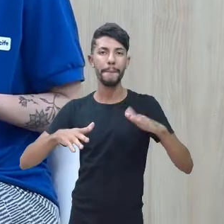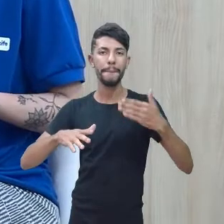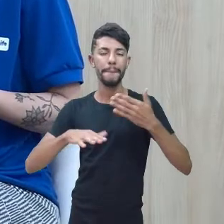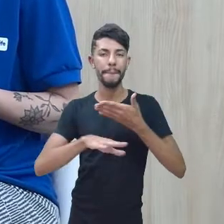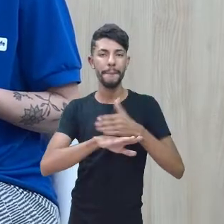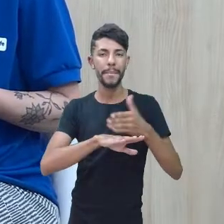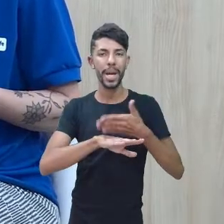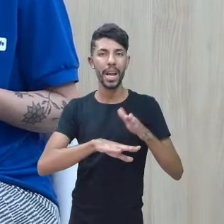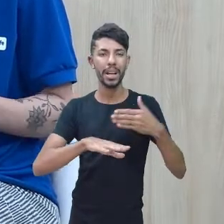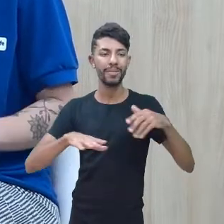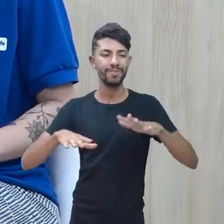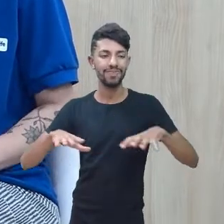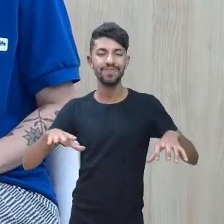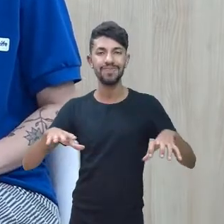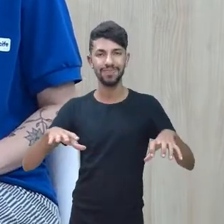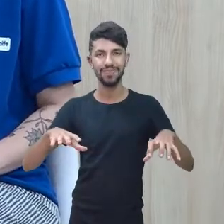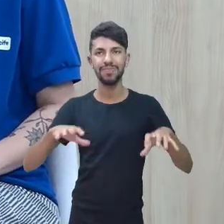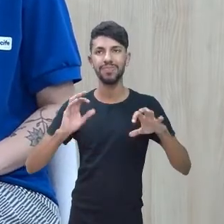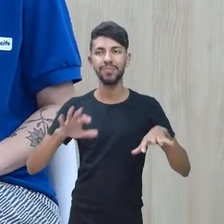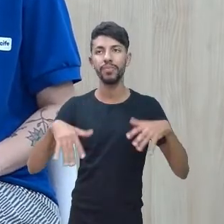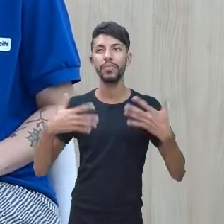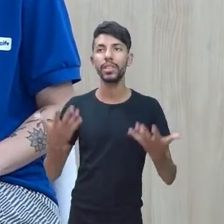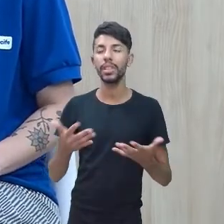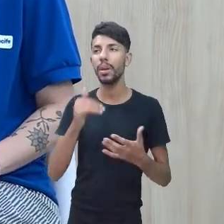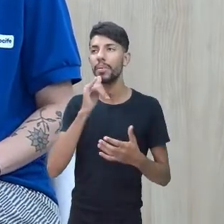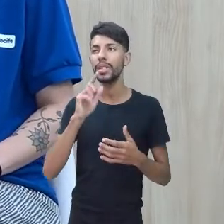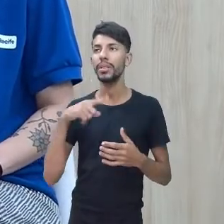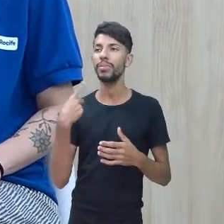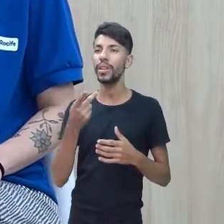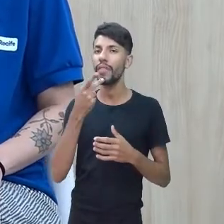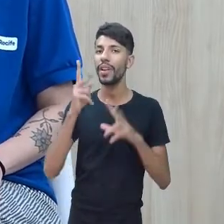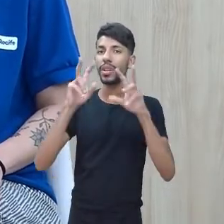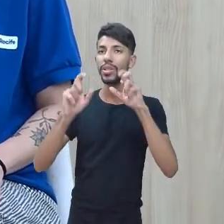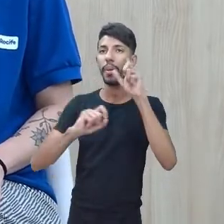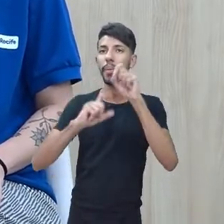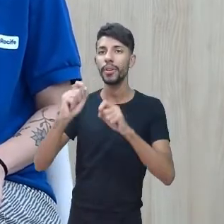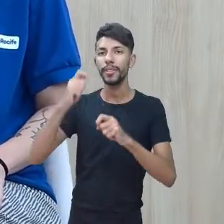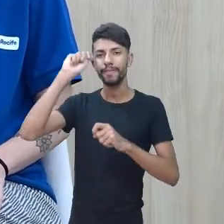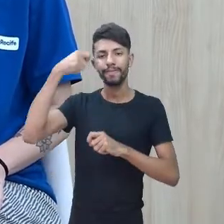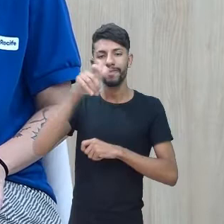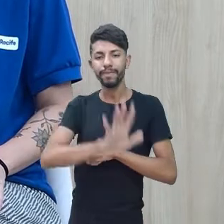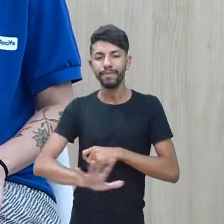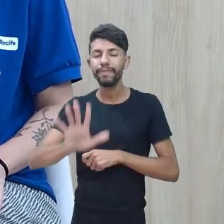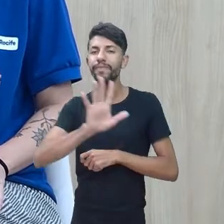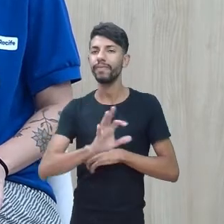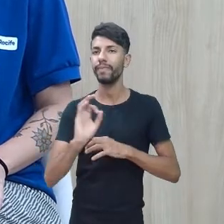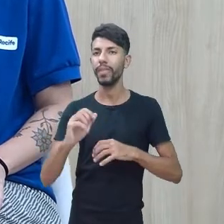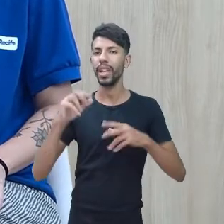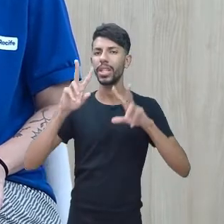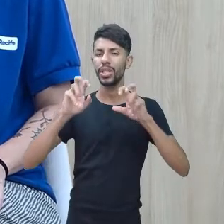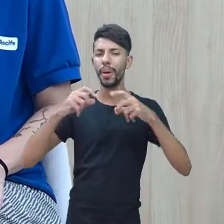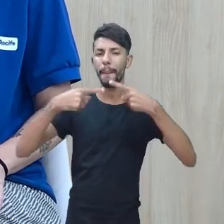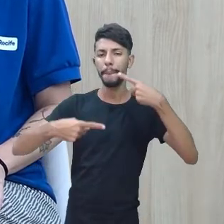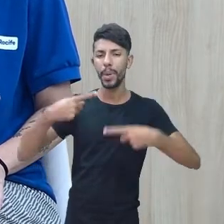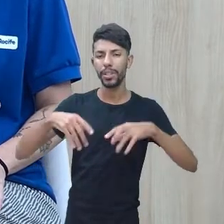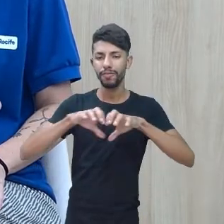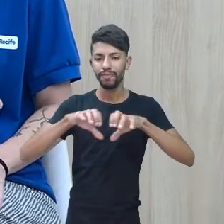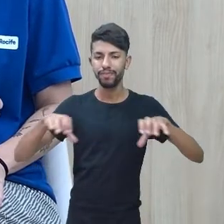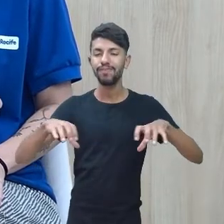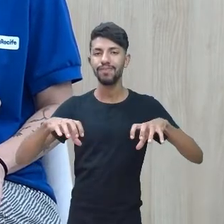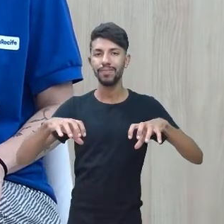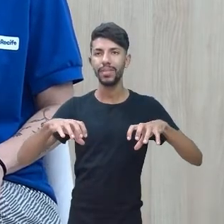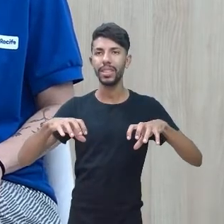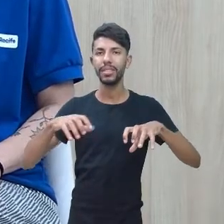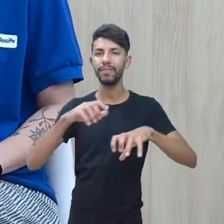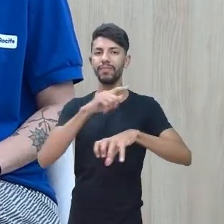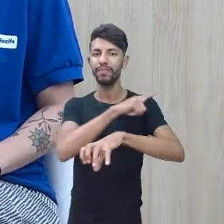se restringiu à questão, a gente está falando aqui do continente africano, né, dessa questão da política de segregação